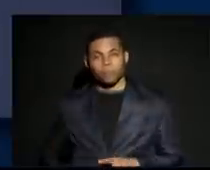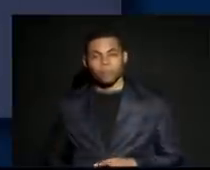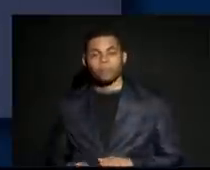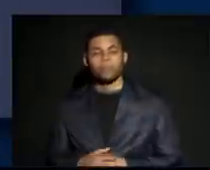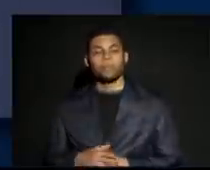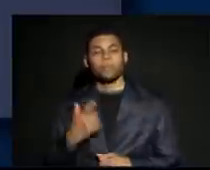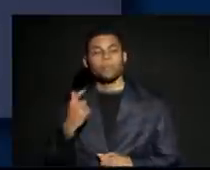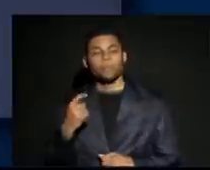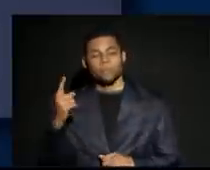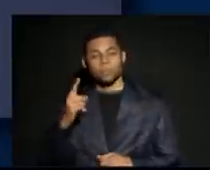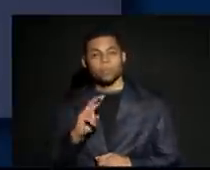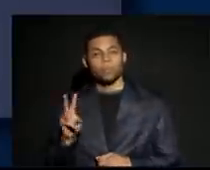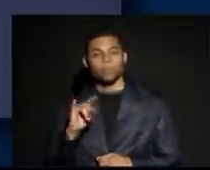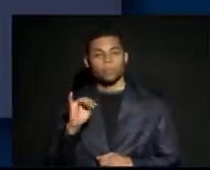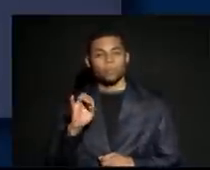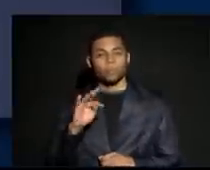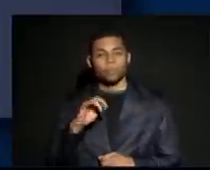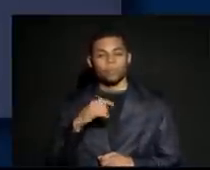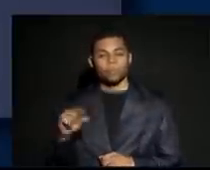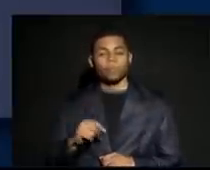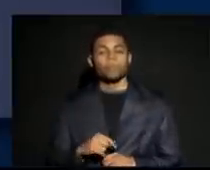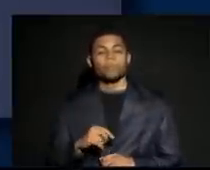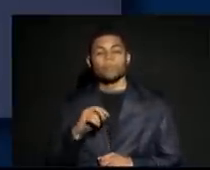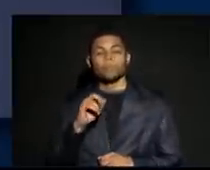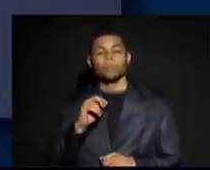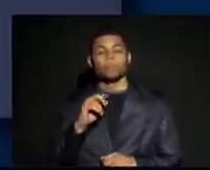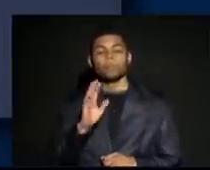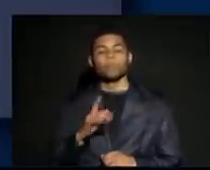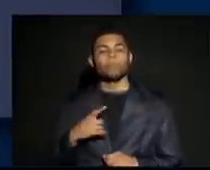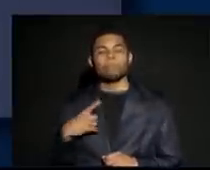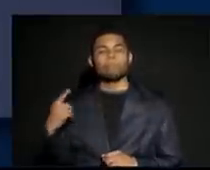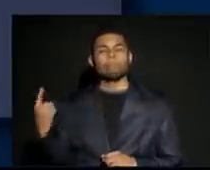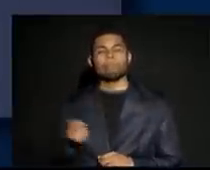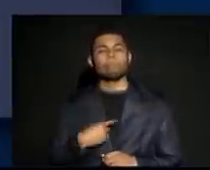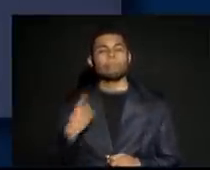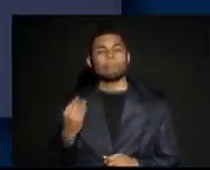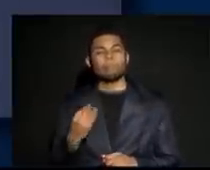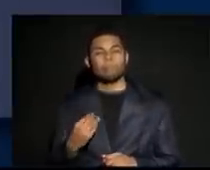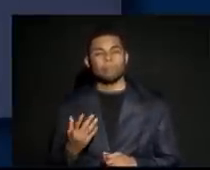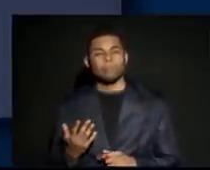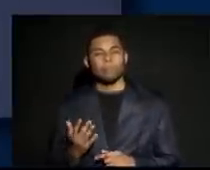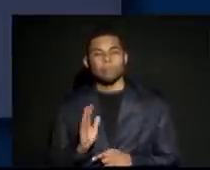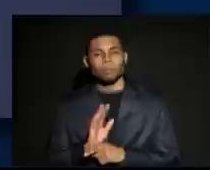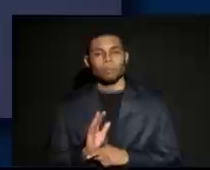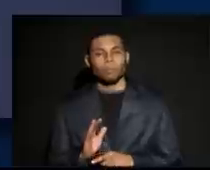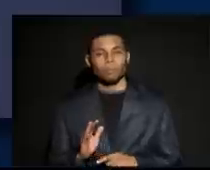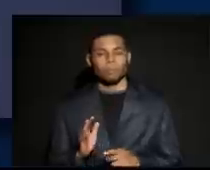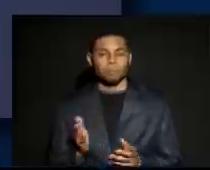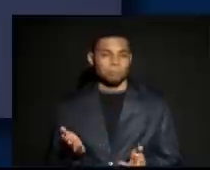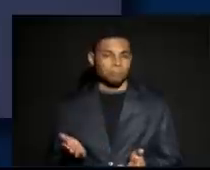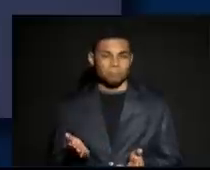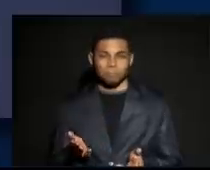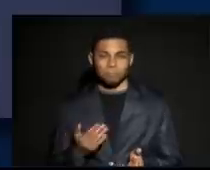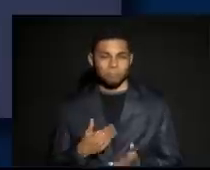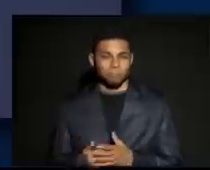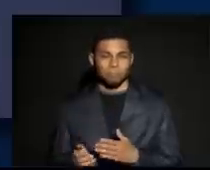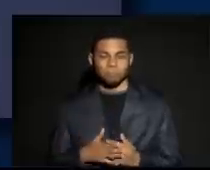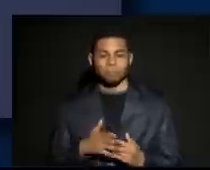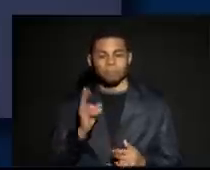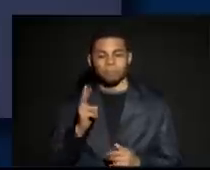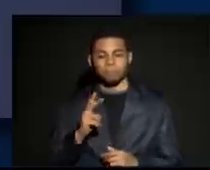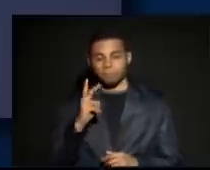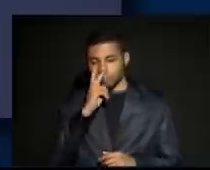acelera a seringa essa tá no Vietnã é povo então para que que serve essas máquinas tu não fala nada que o chip de Tauana não chegou então